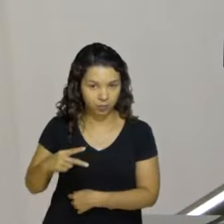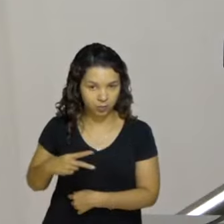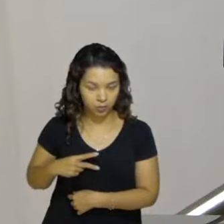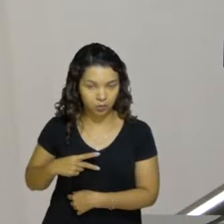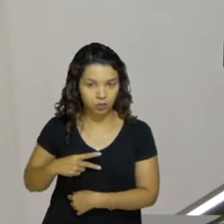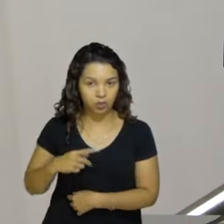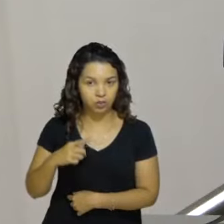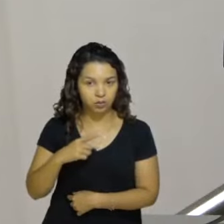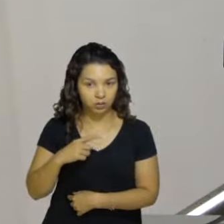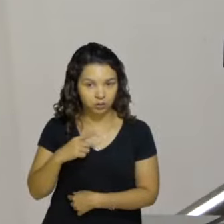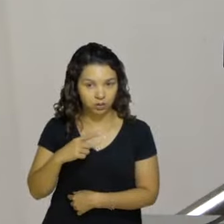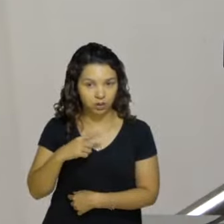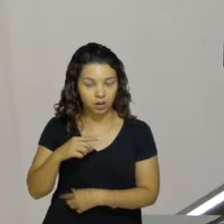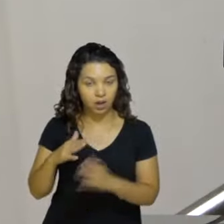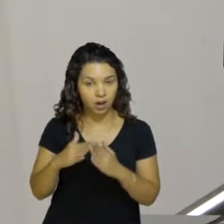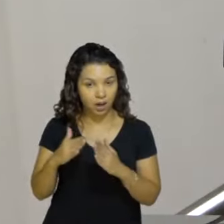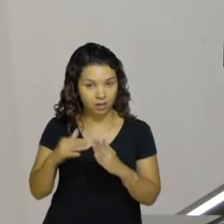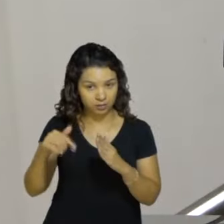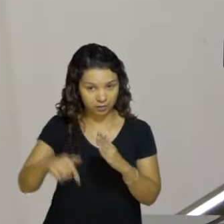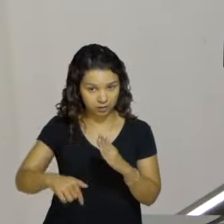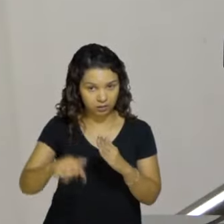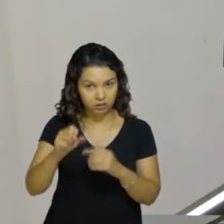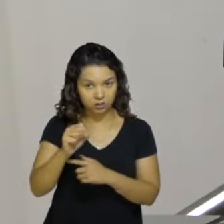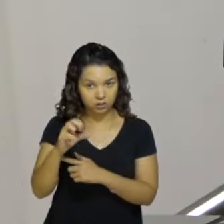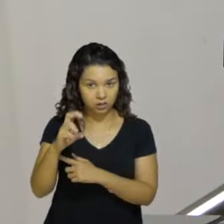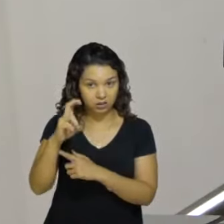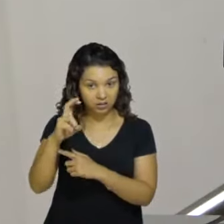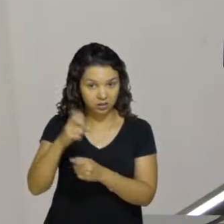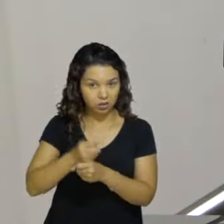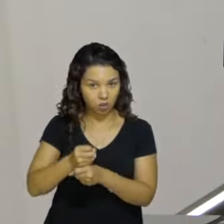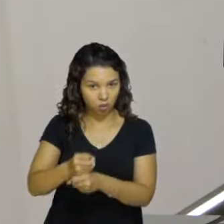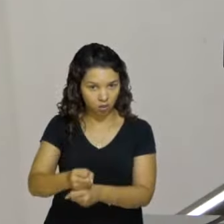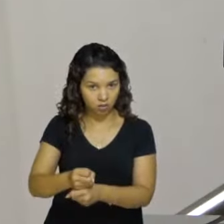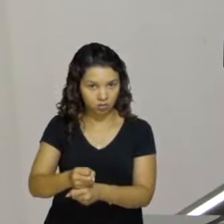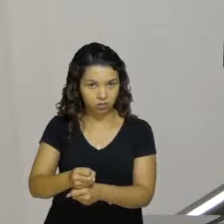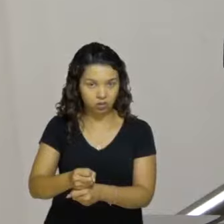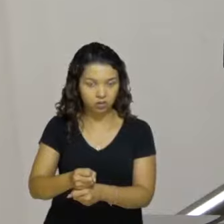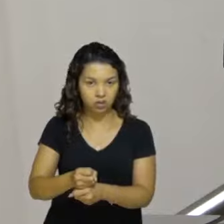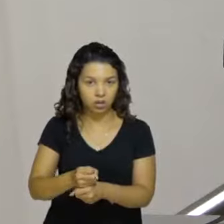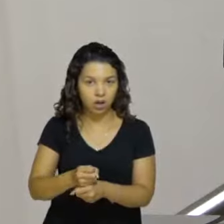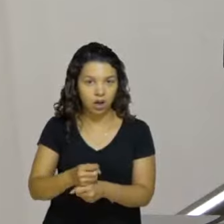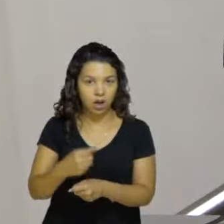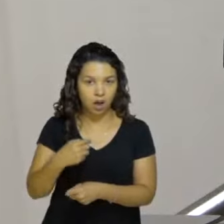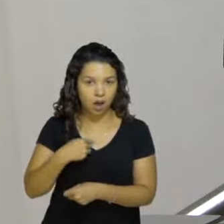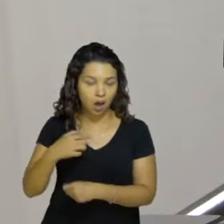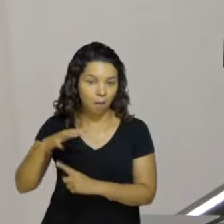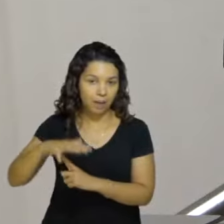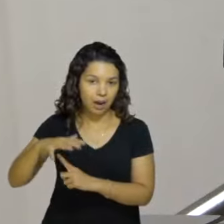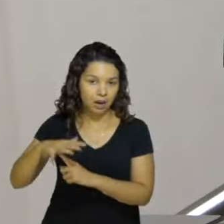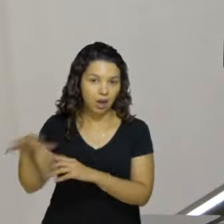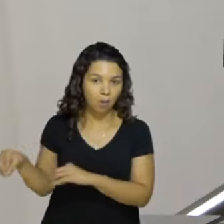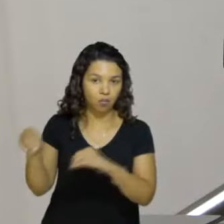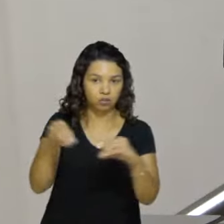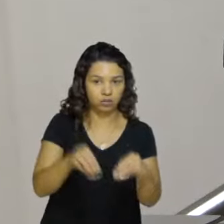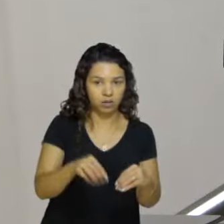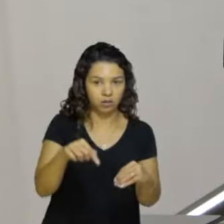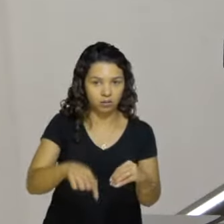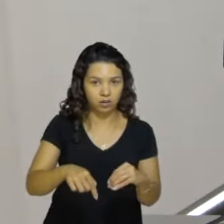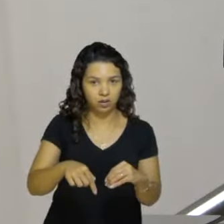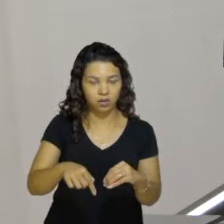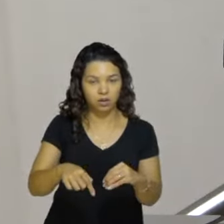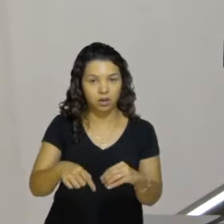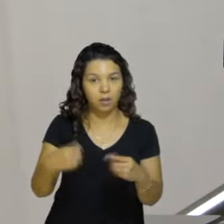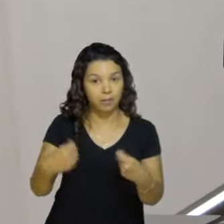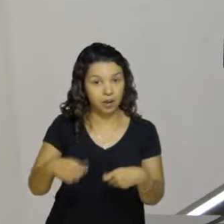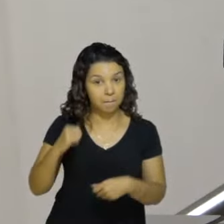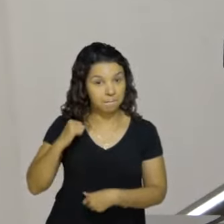estar morando em Santa Catarina por 5 anos. Então, é um pré-requisito. Mas eu vim do Paraná. Ok. Mas essa